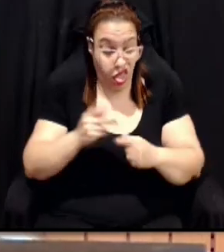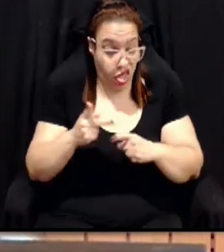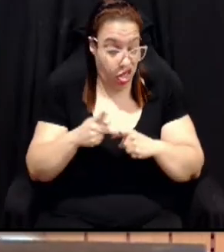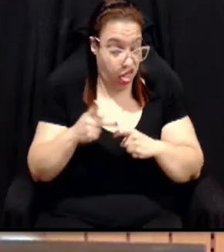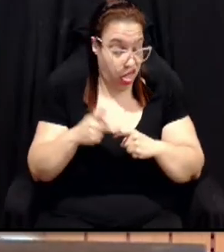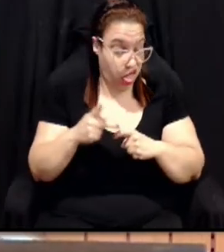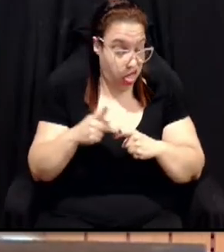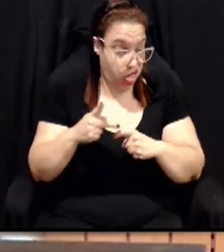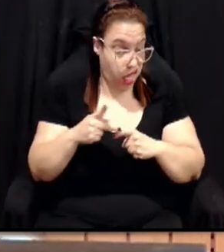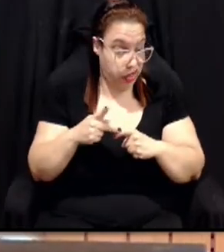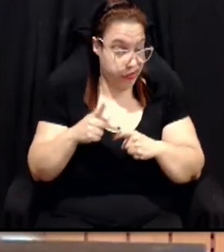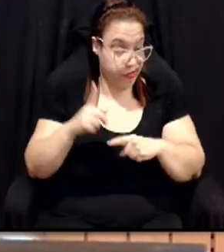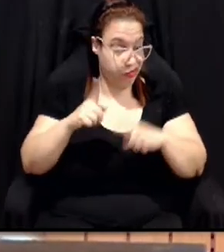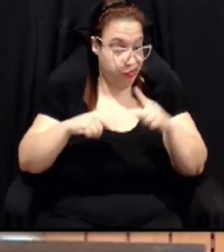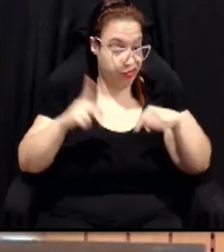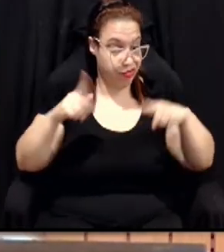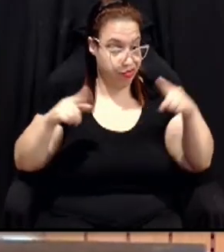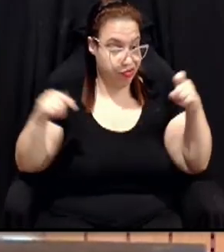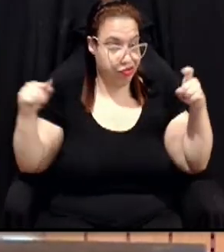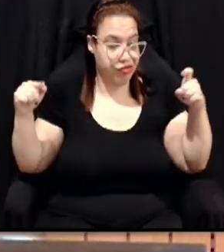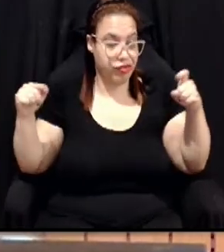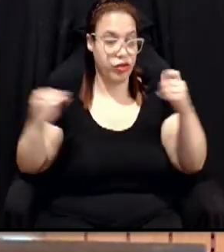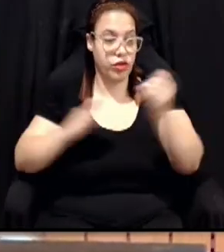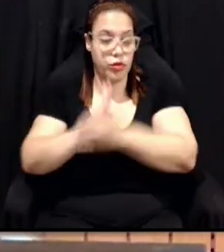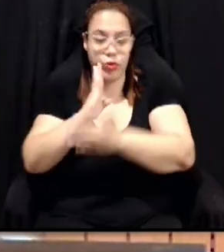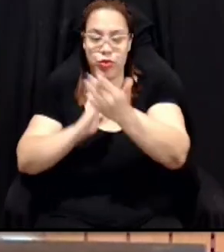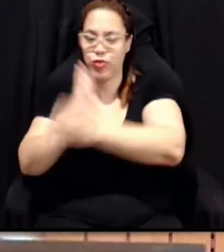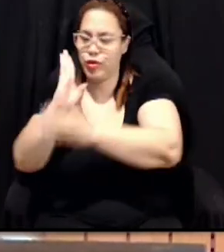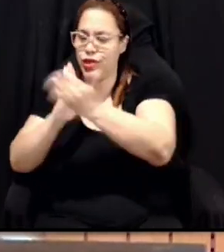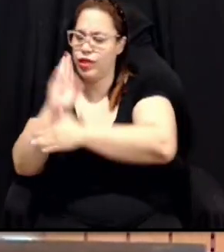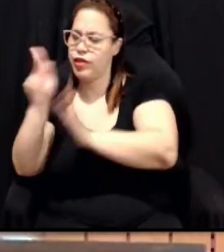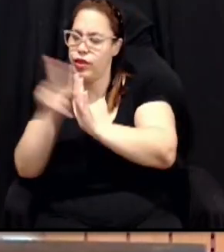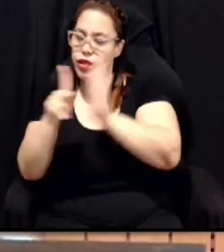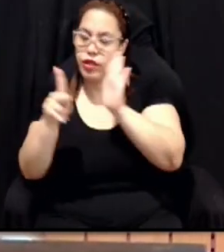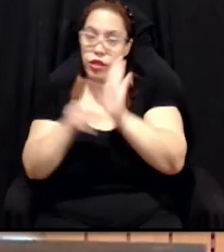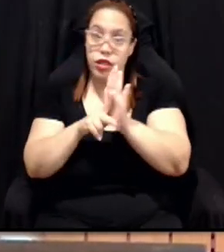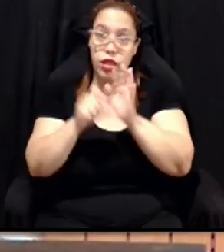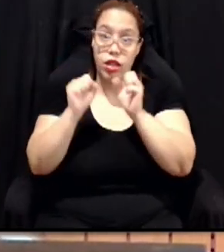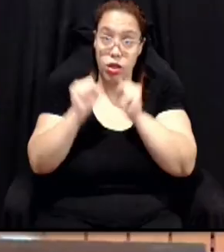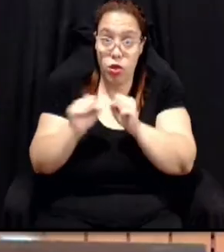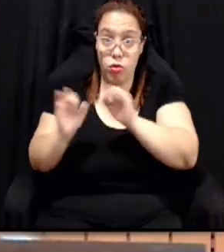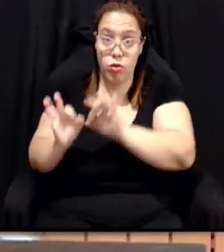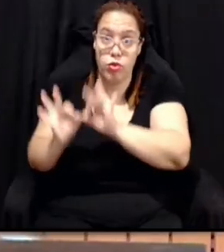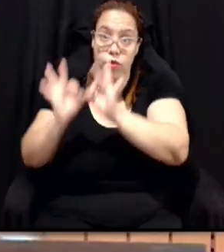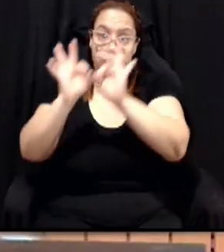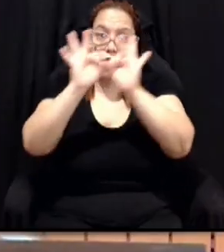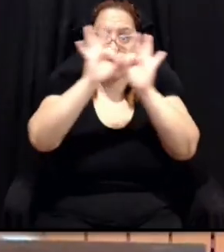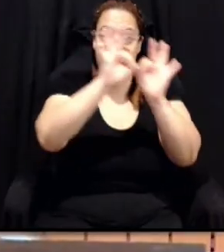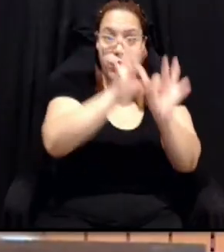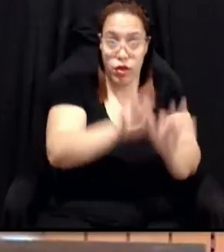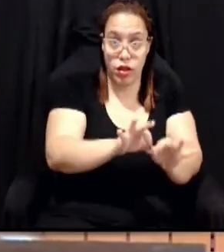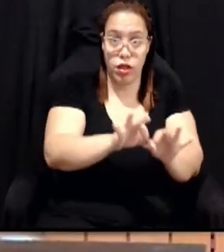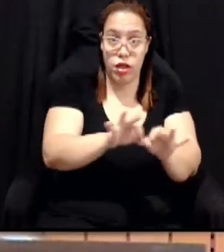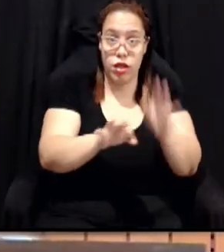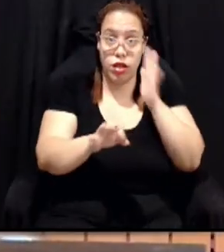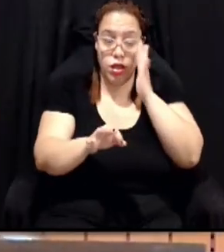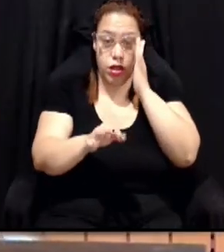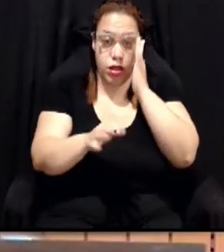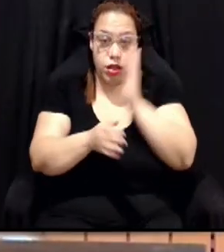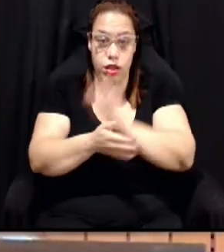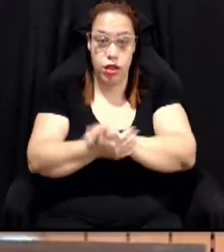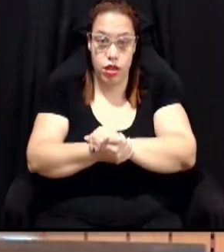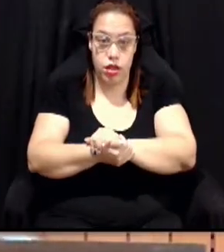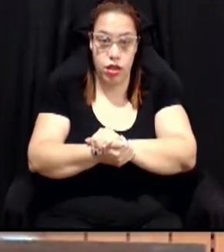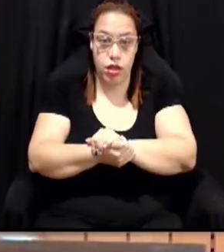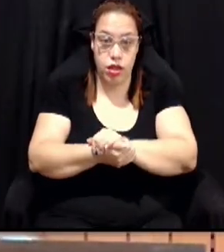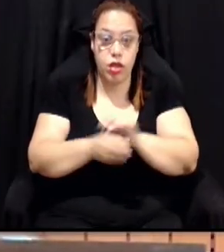série de aprovações de projetos que eu pude acompanhar. E eu tenho dito, essa é uma vantagem de estar algum